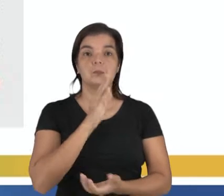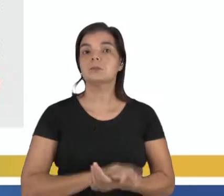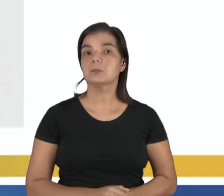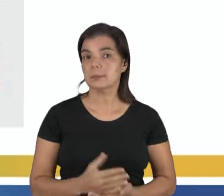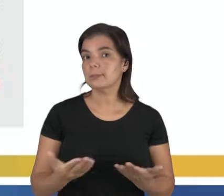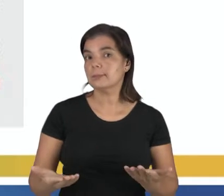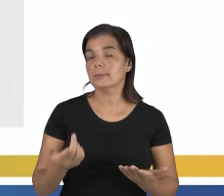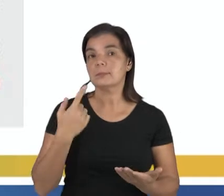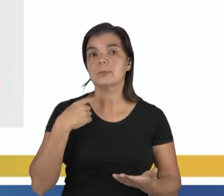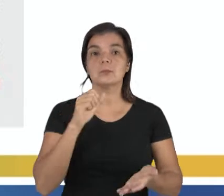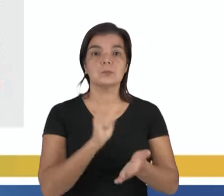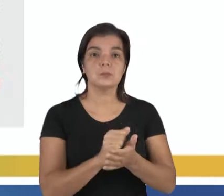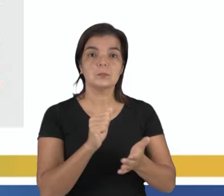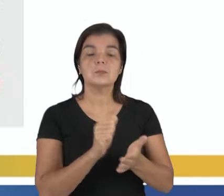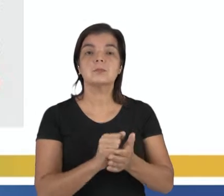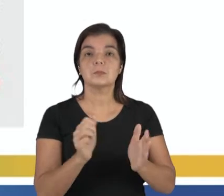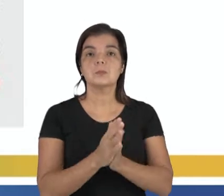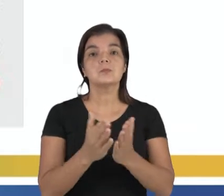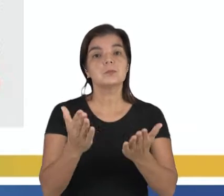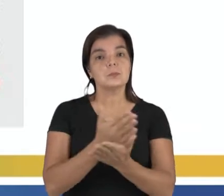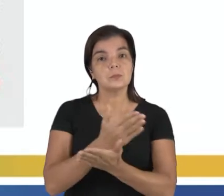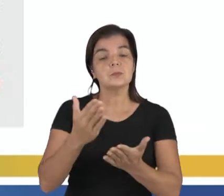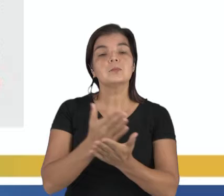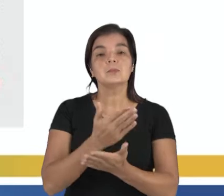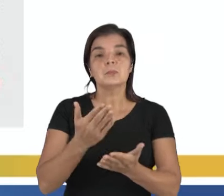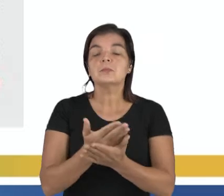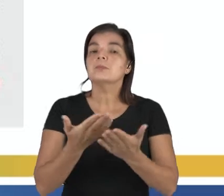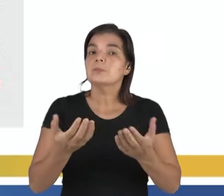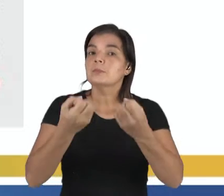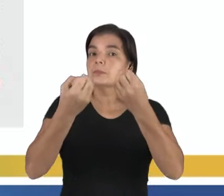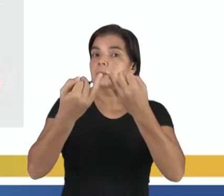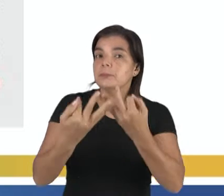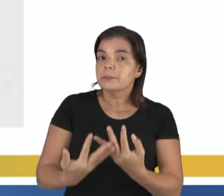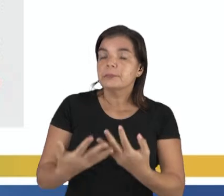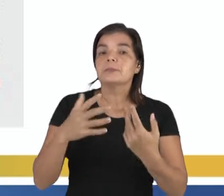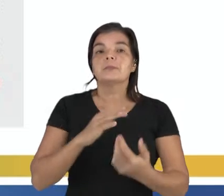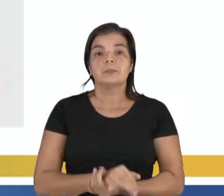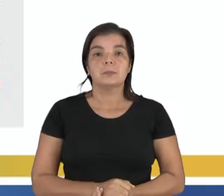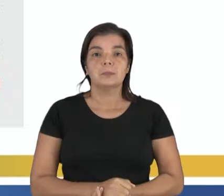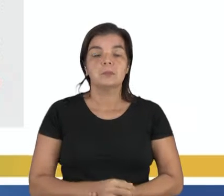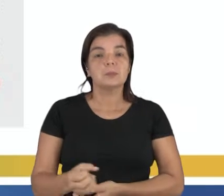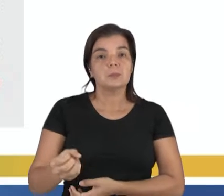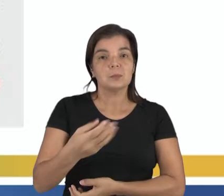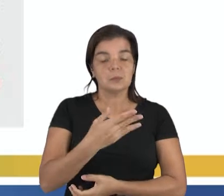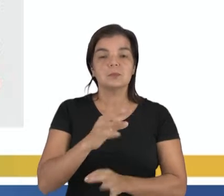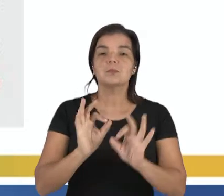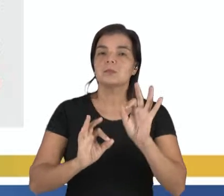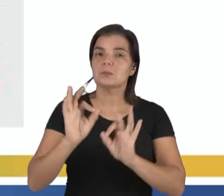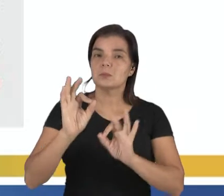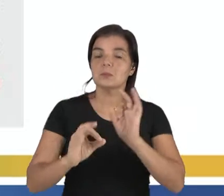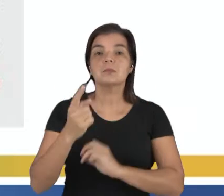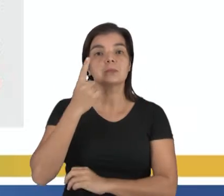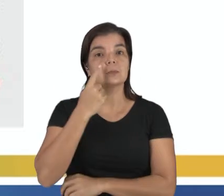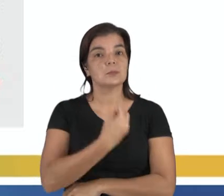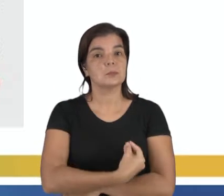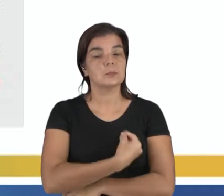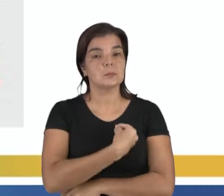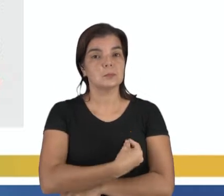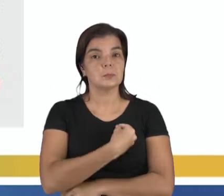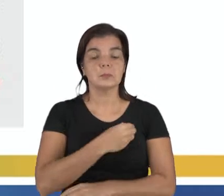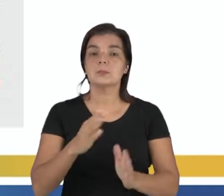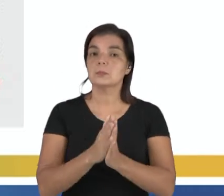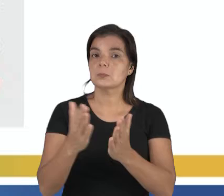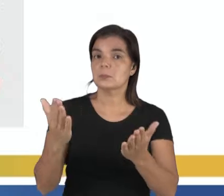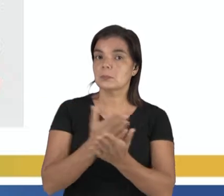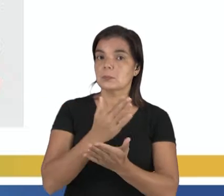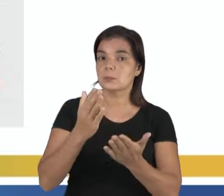então, escreveram livros, né, muitos livros, então, explicando aí essa nova forma de ver a vida, e aí esses livros,